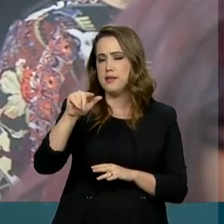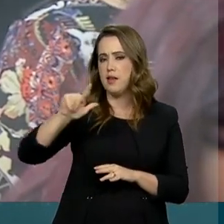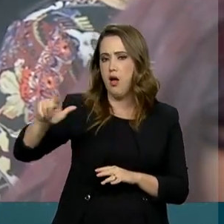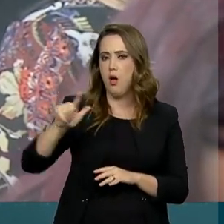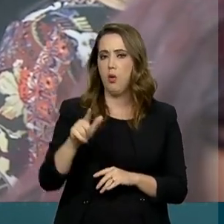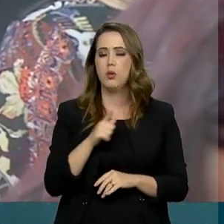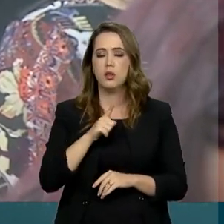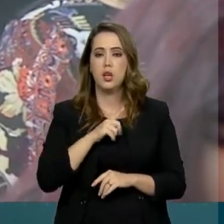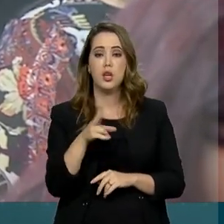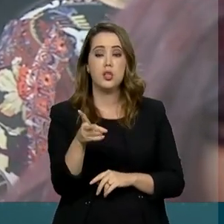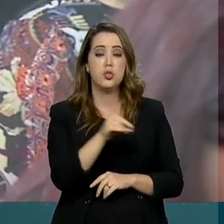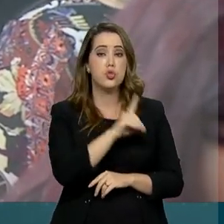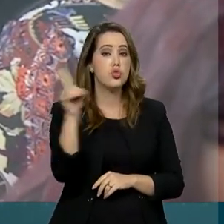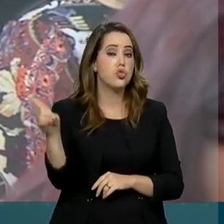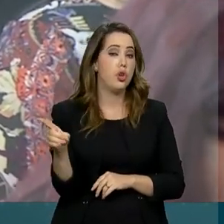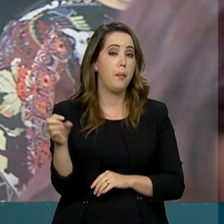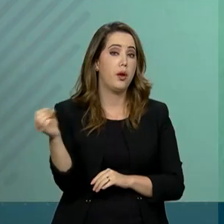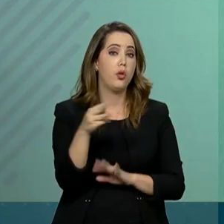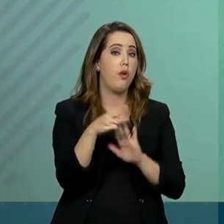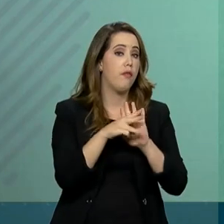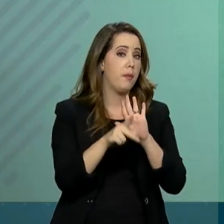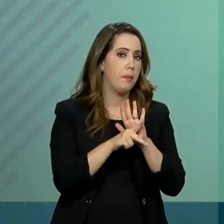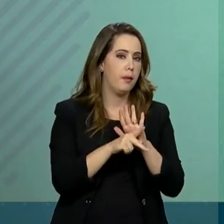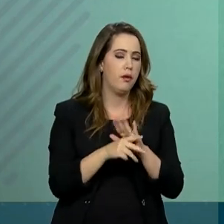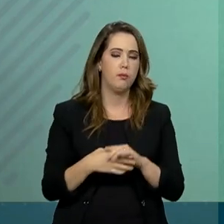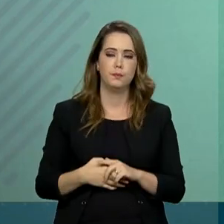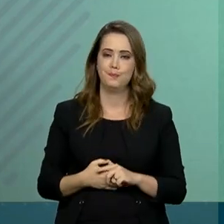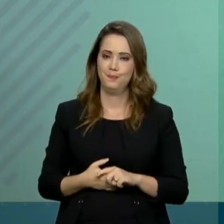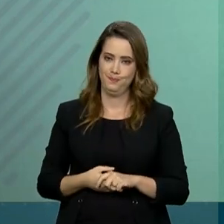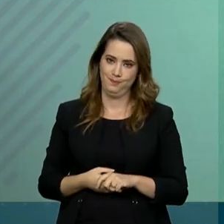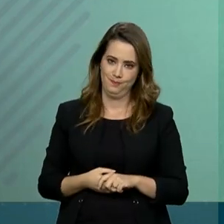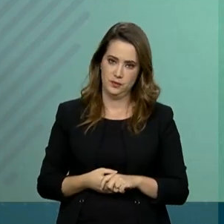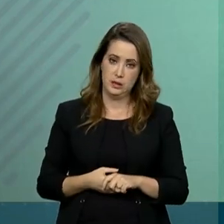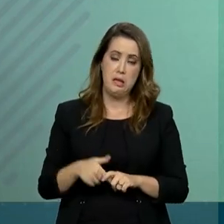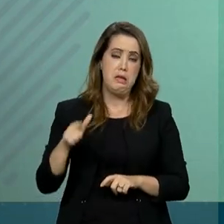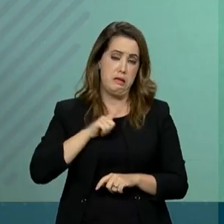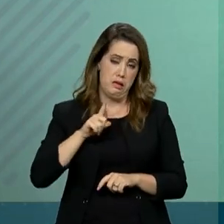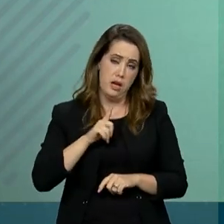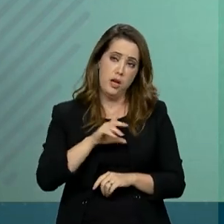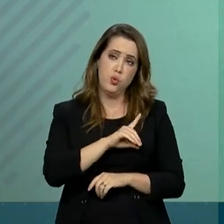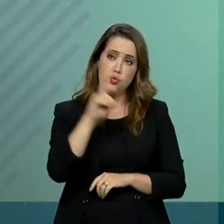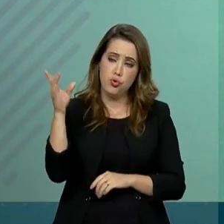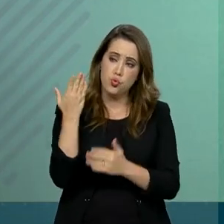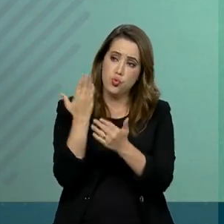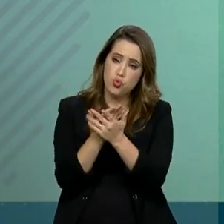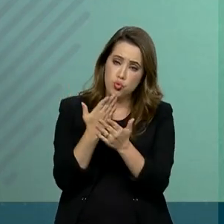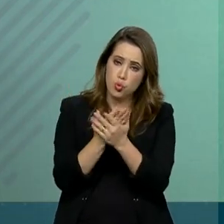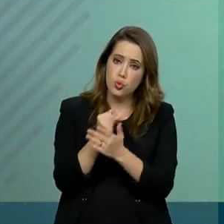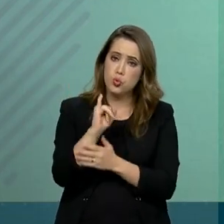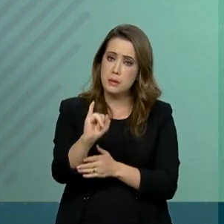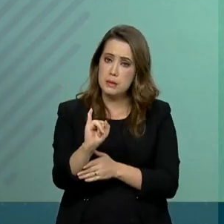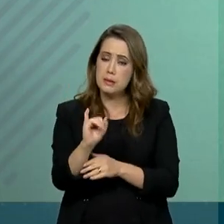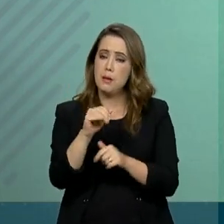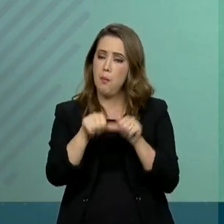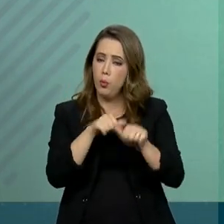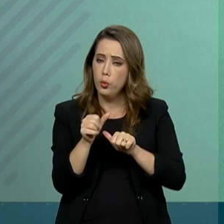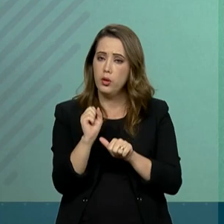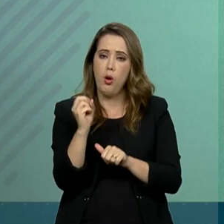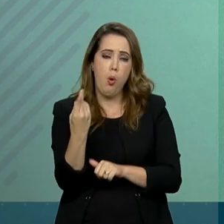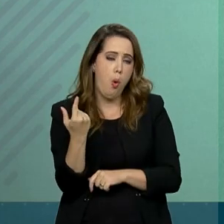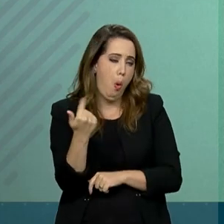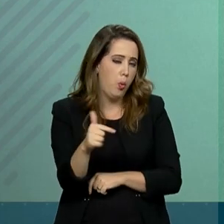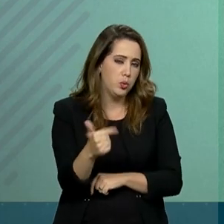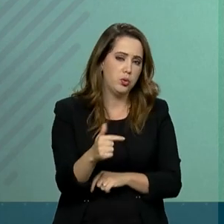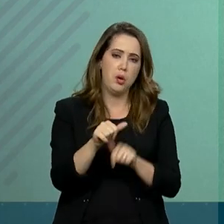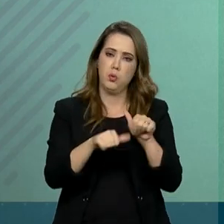mp existe a previsão de que os estudos irão concluir sobre a edição ou não nós estamos estudando neste